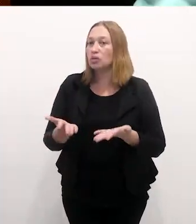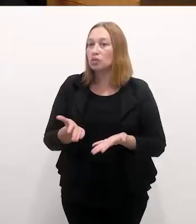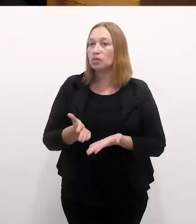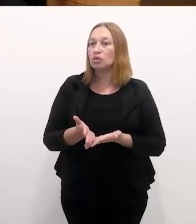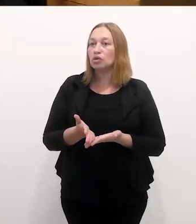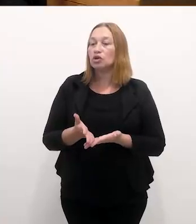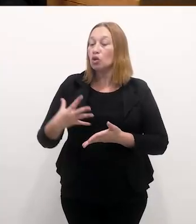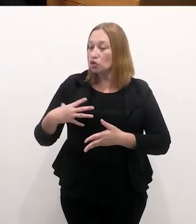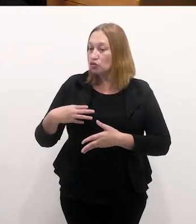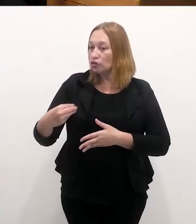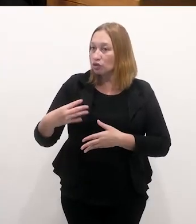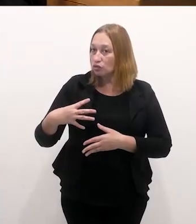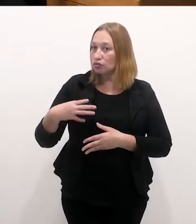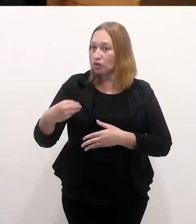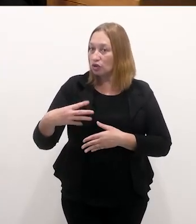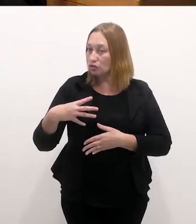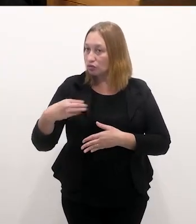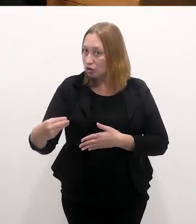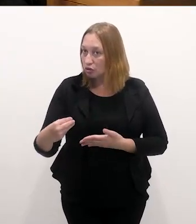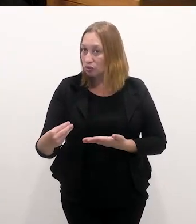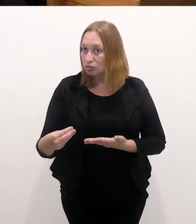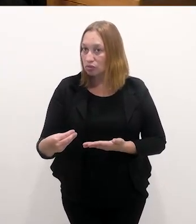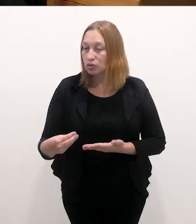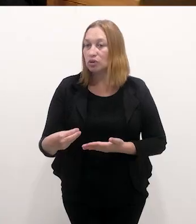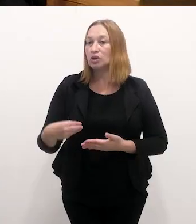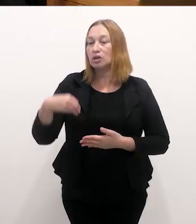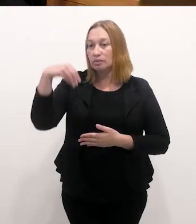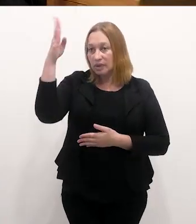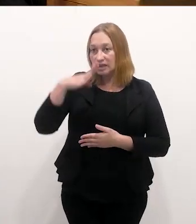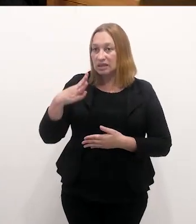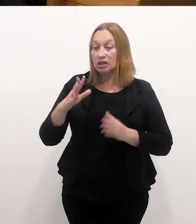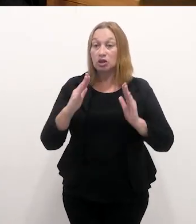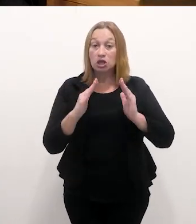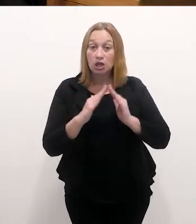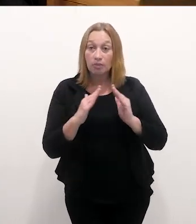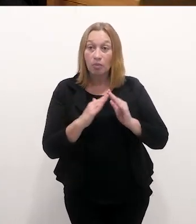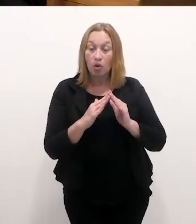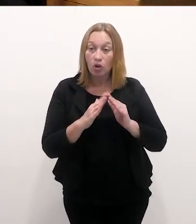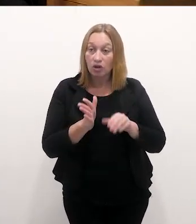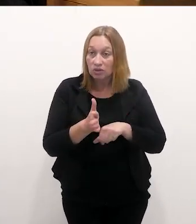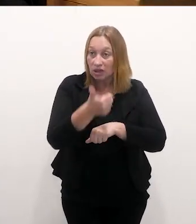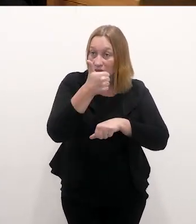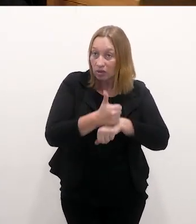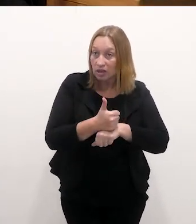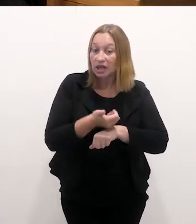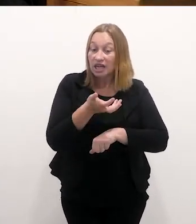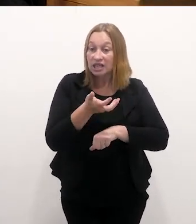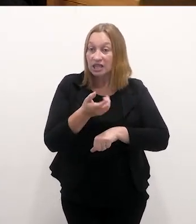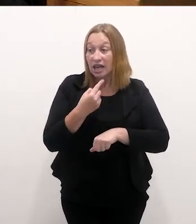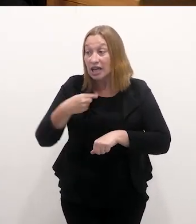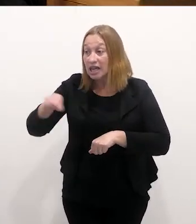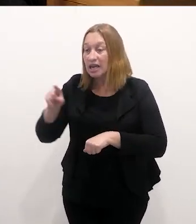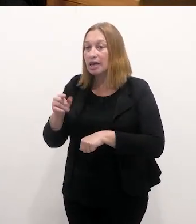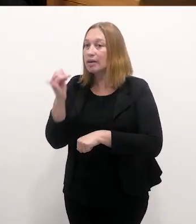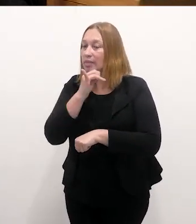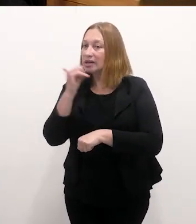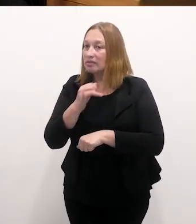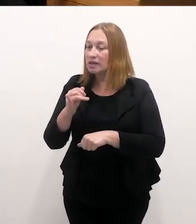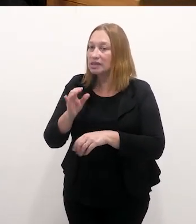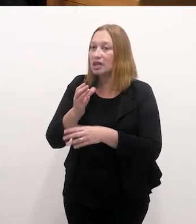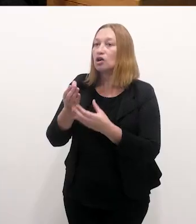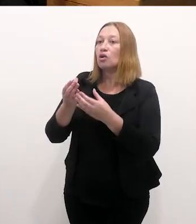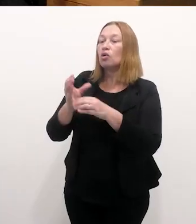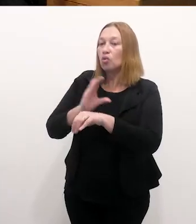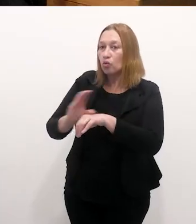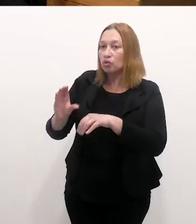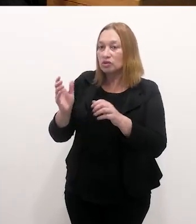para que os nossos descendentes, isto é, os filhos dos ítalos brasileiros que moram nas colônias, eles querem muito a